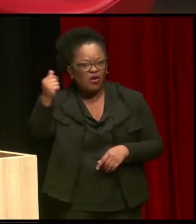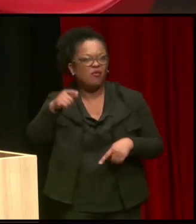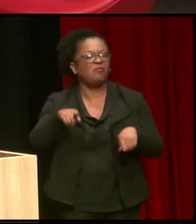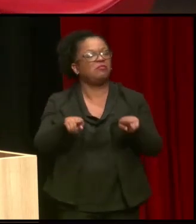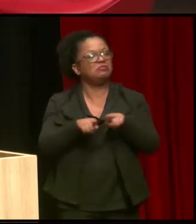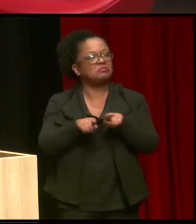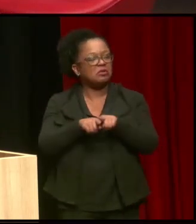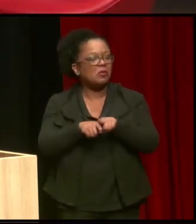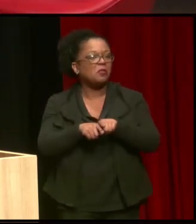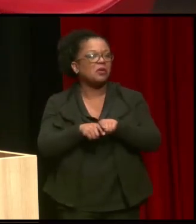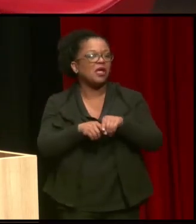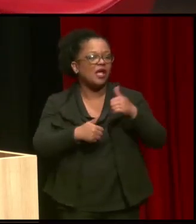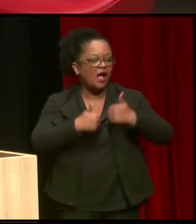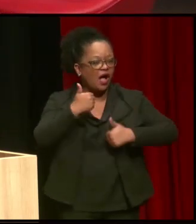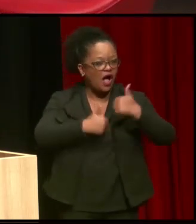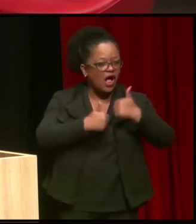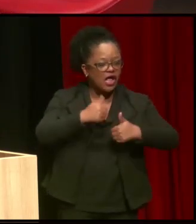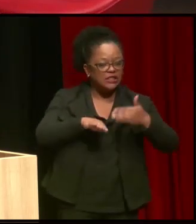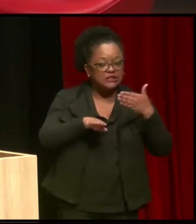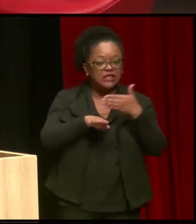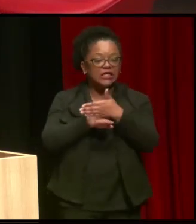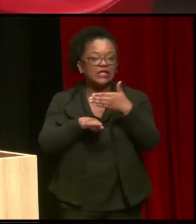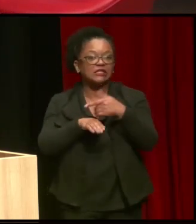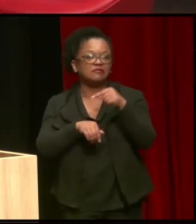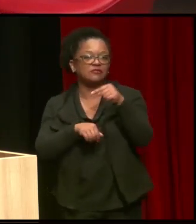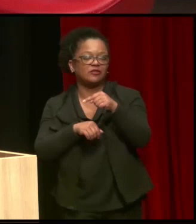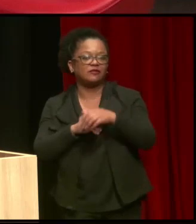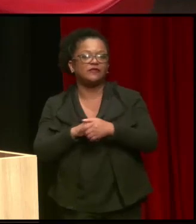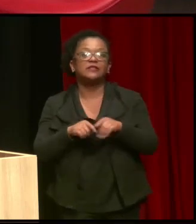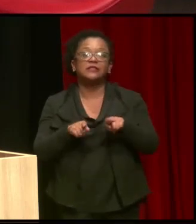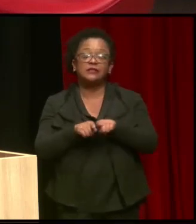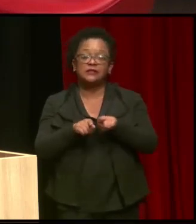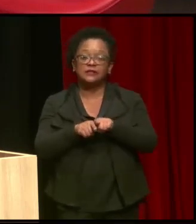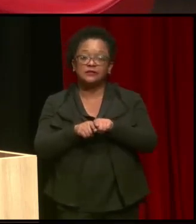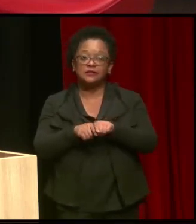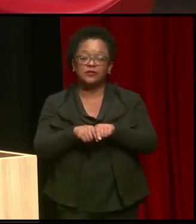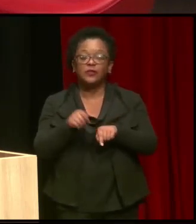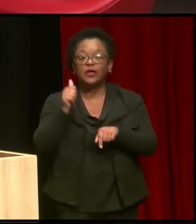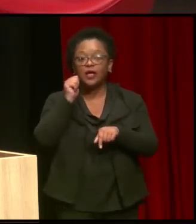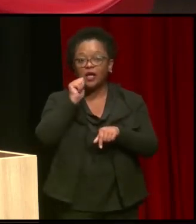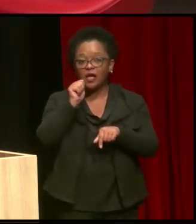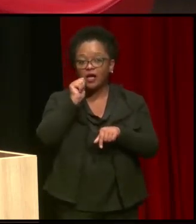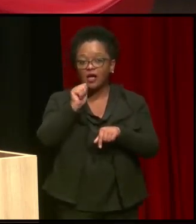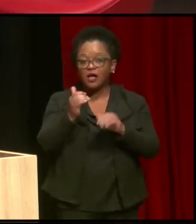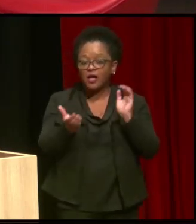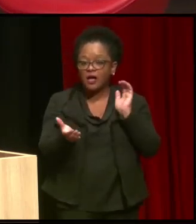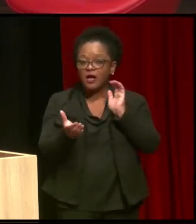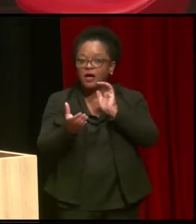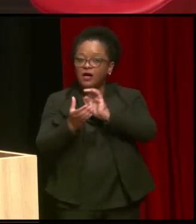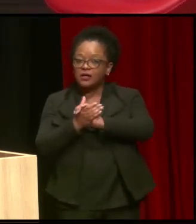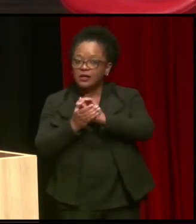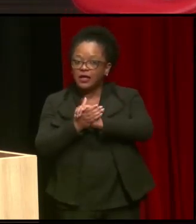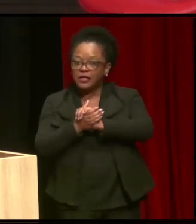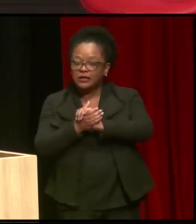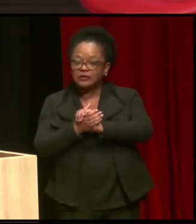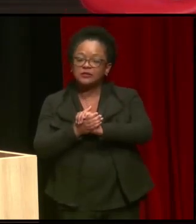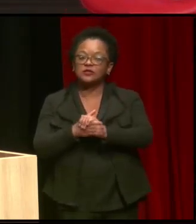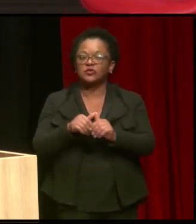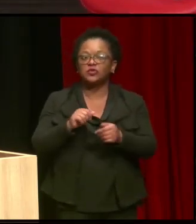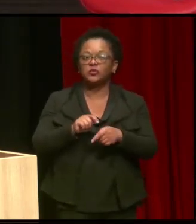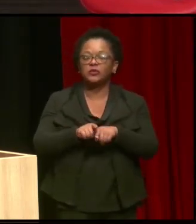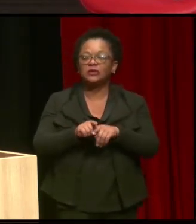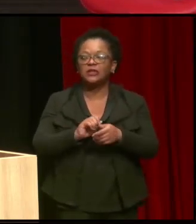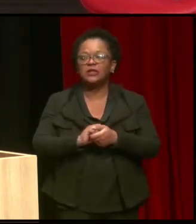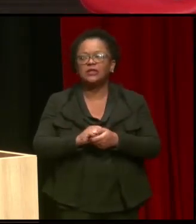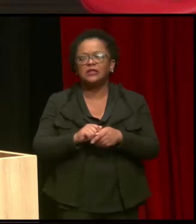futebol iam lá para ele arrumar os caras e tal. Ele casou com uma vidente, você sabe o que significa vidente, muitos cegos chamam a gente de vidente, né? Não é